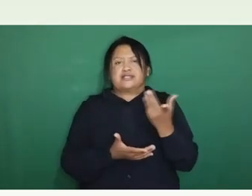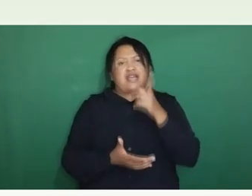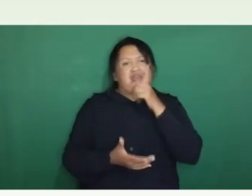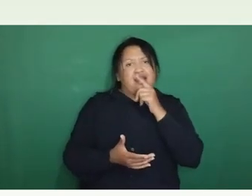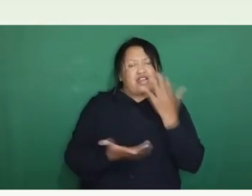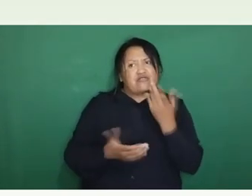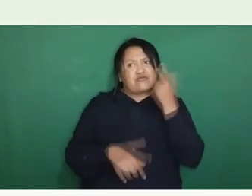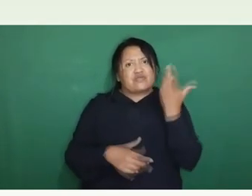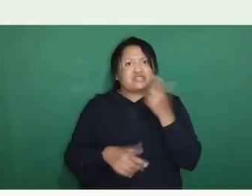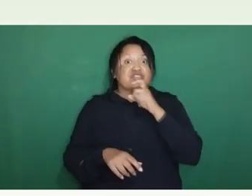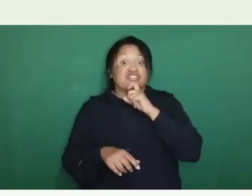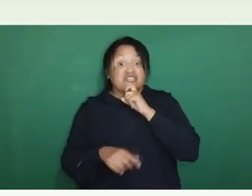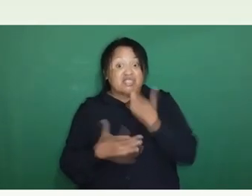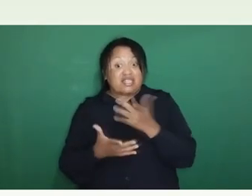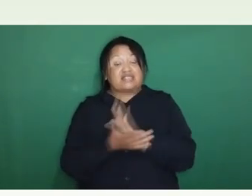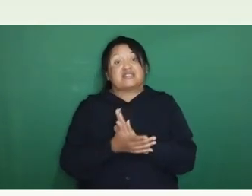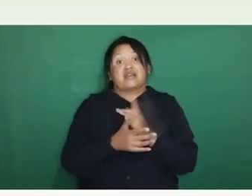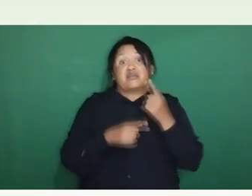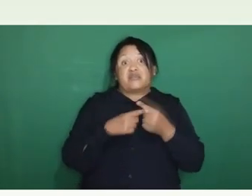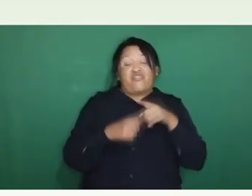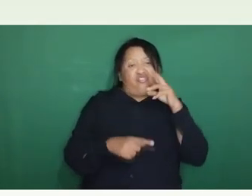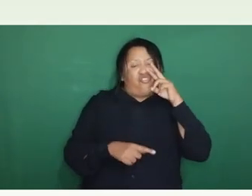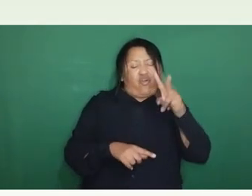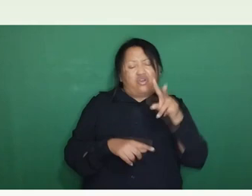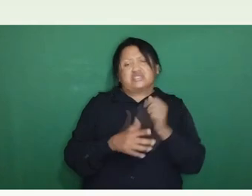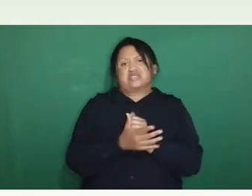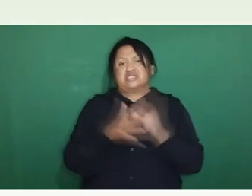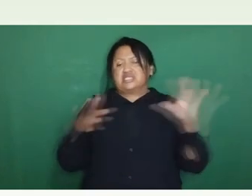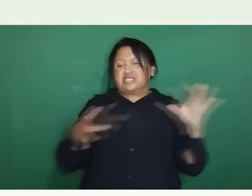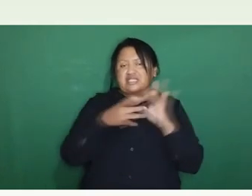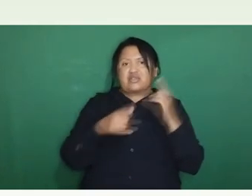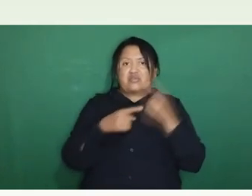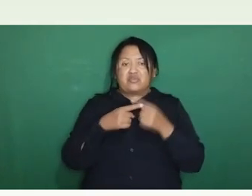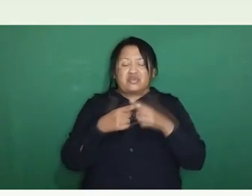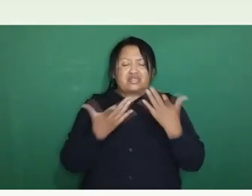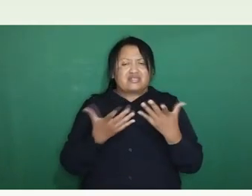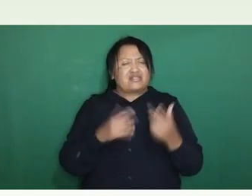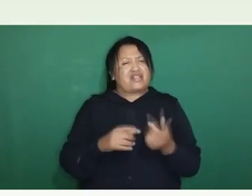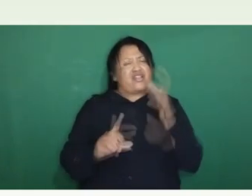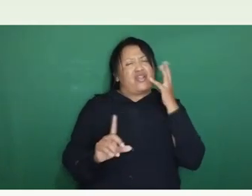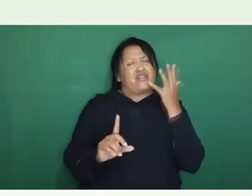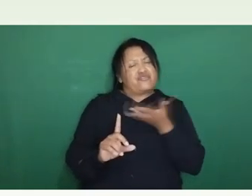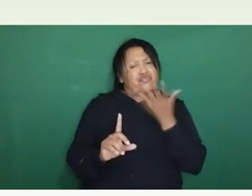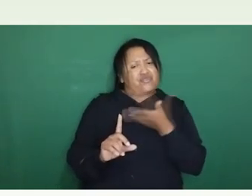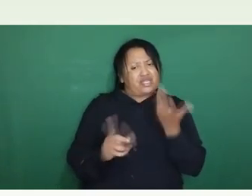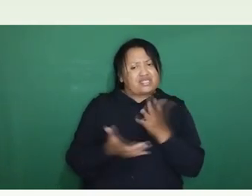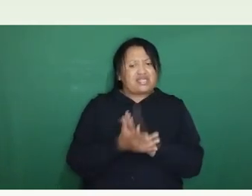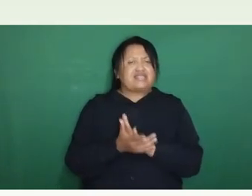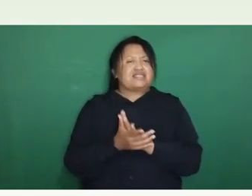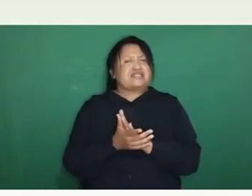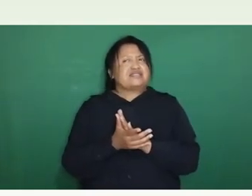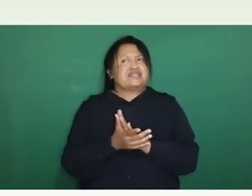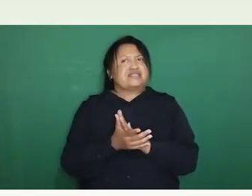das ligações por terem grande diferença de eletrônica atividade Isso é verdade tá certo se a gente